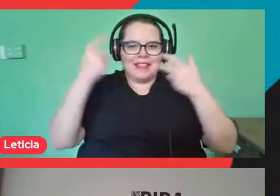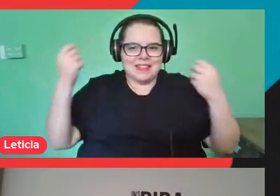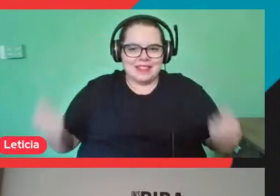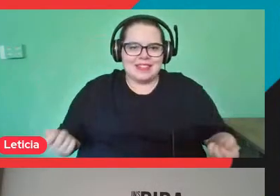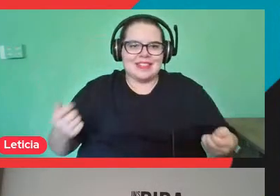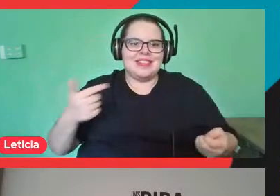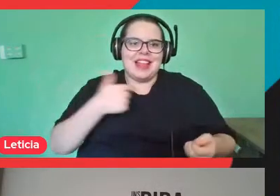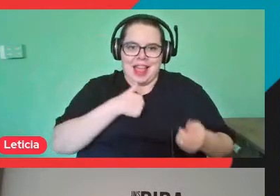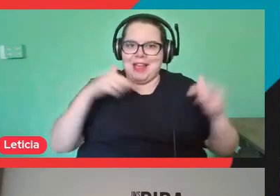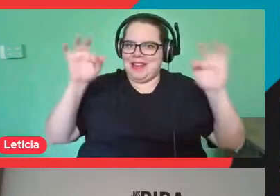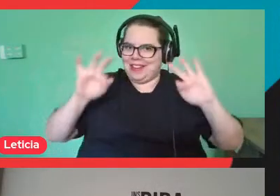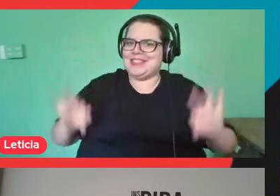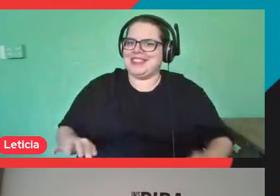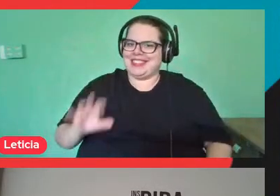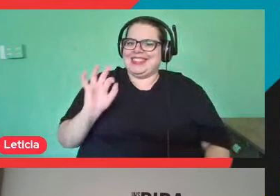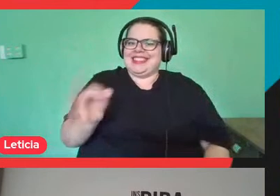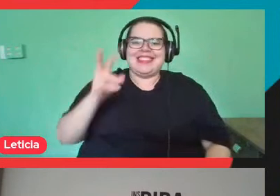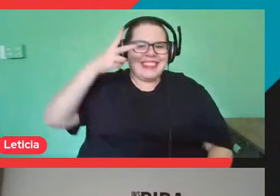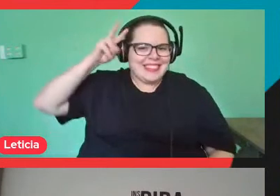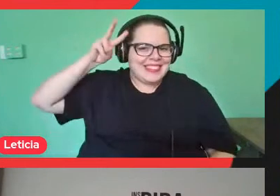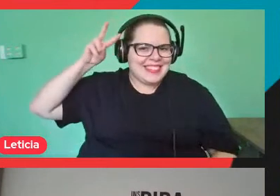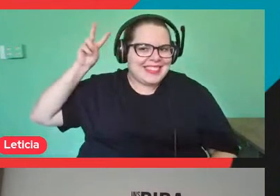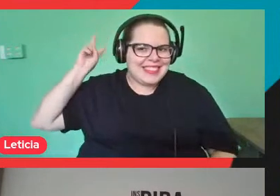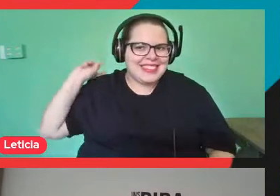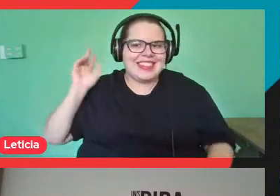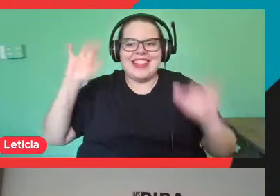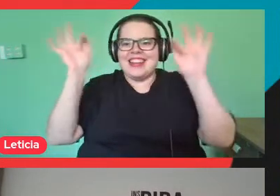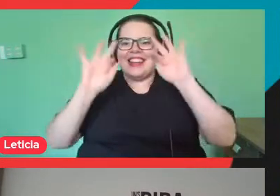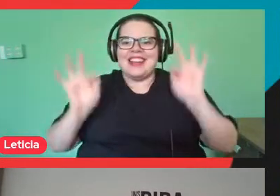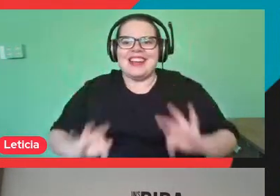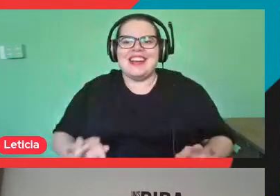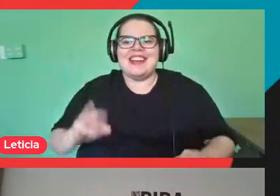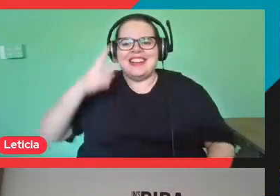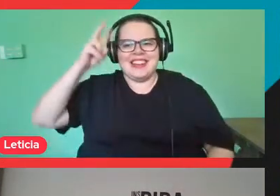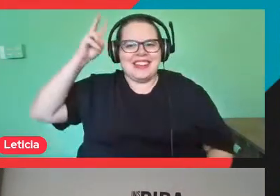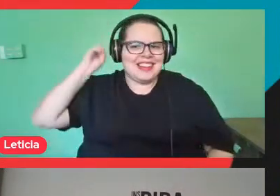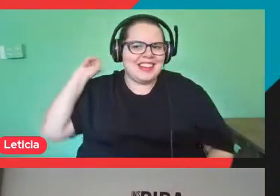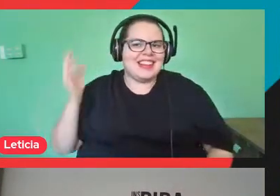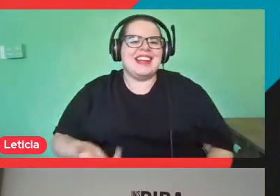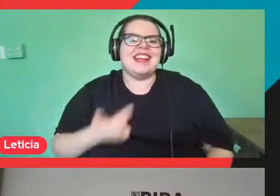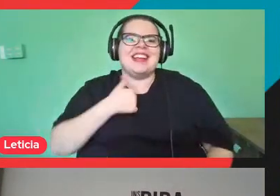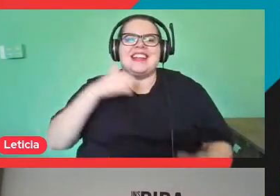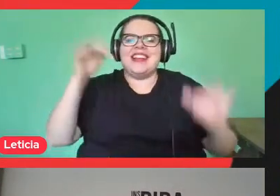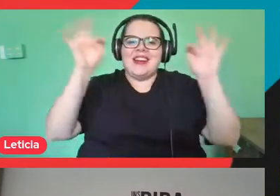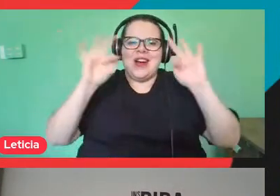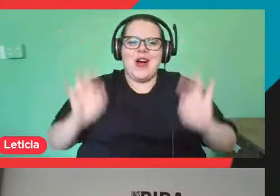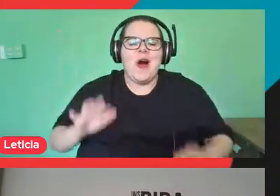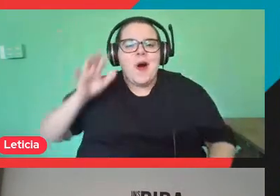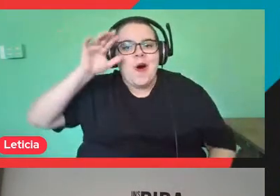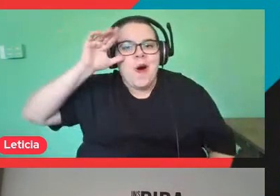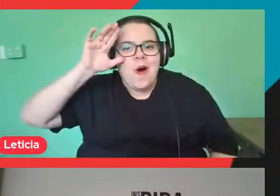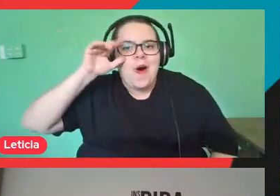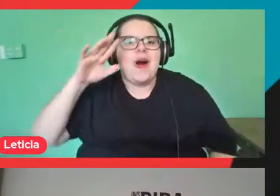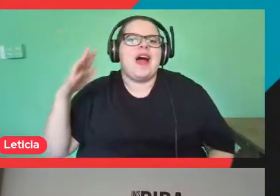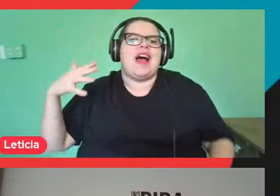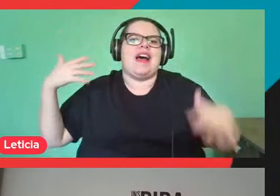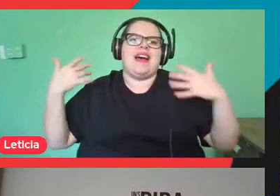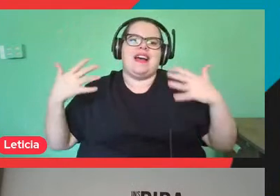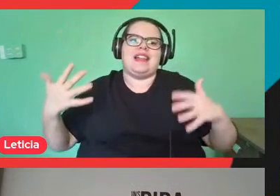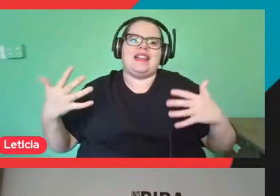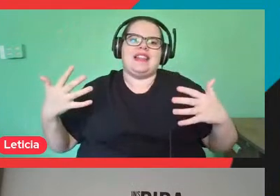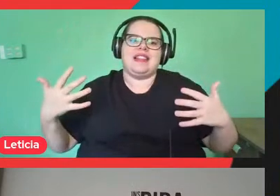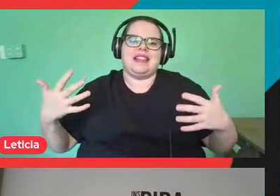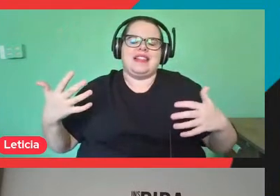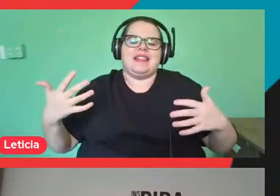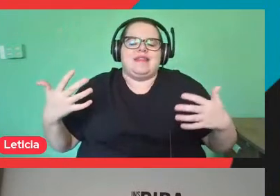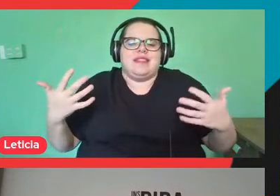Eu estou feliz. Eu estou muito feliz. Estou muito curiosa, estou muito animada. E eu